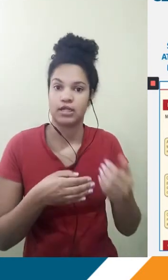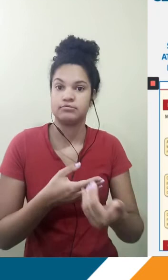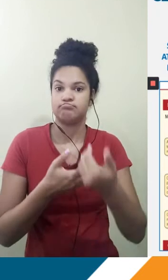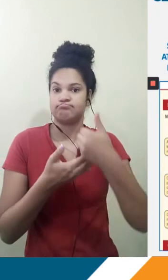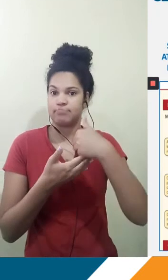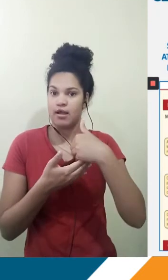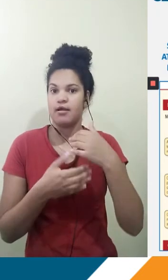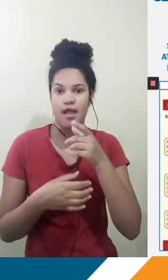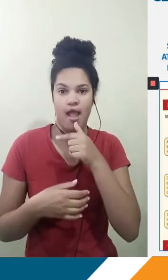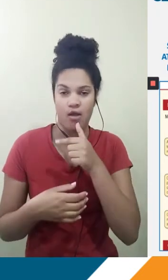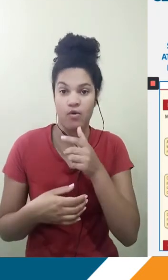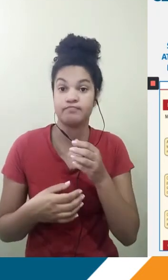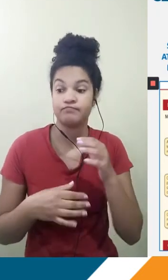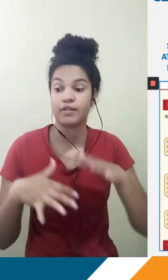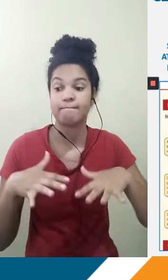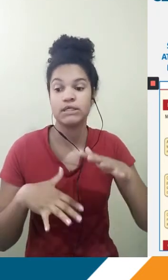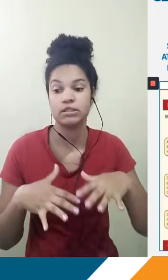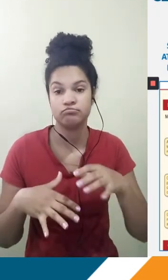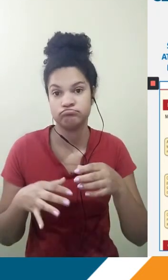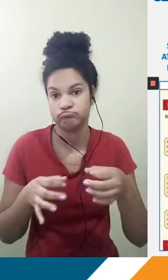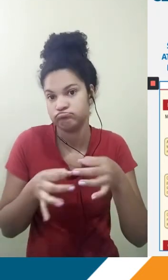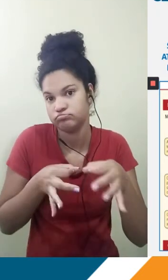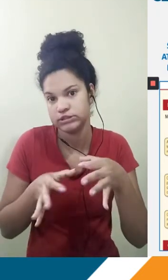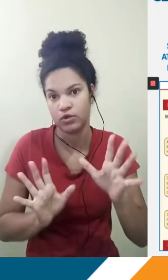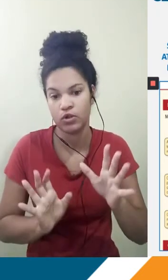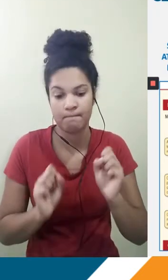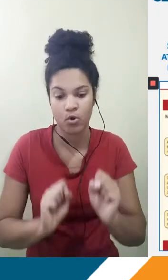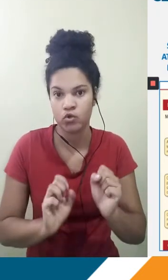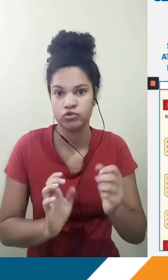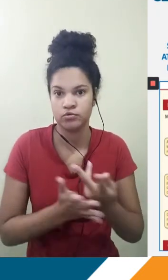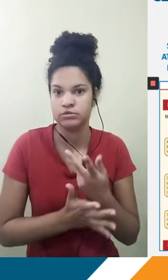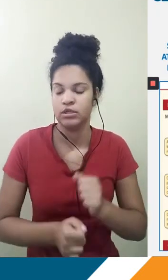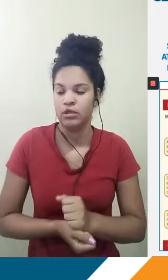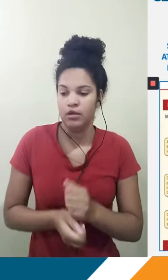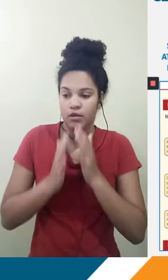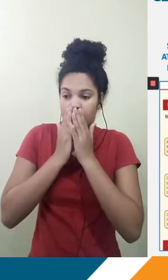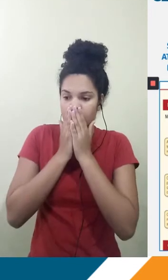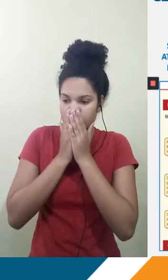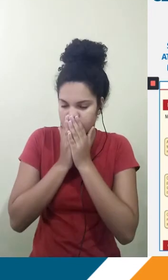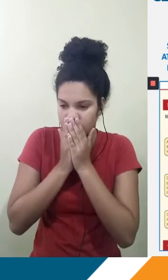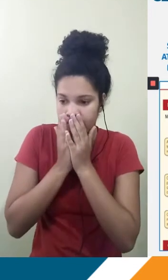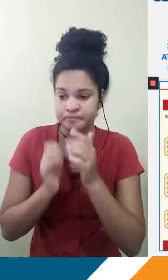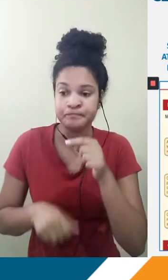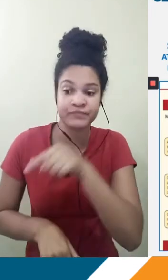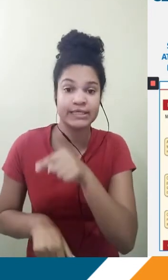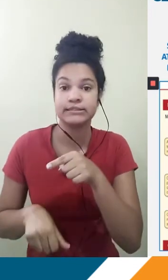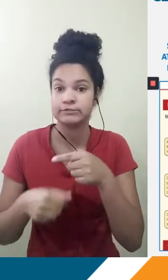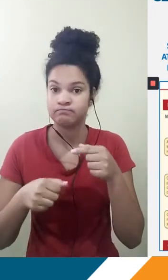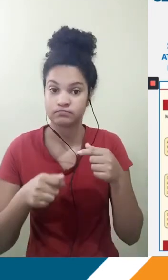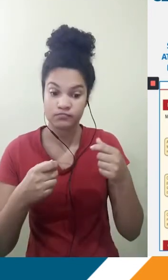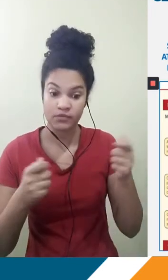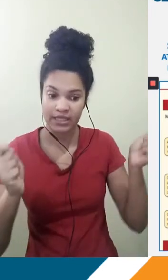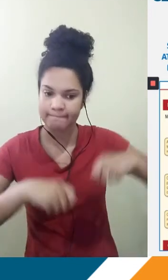é a membrana plasmática. Ela é semipermeável porque ela tem, nessa denominação, a sua capacidade seletiva de entrada e